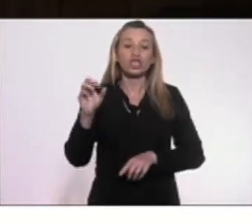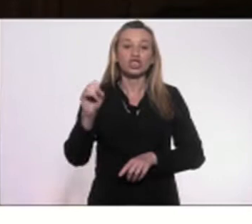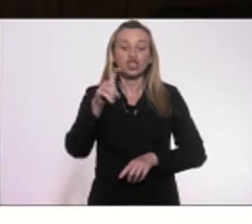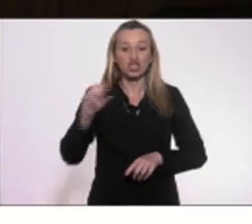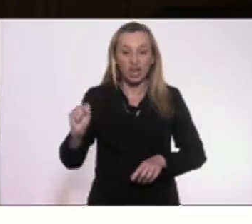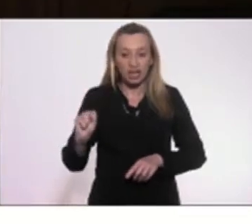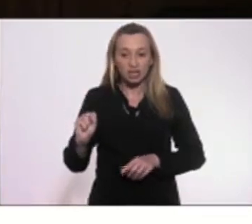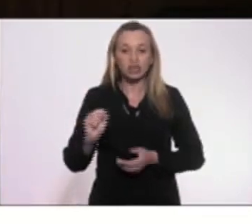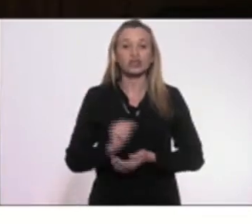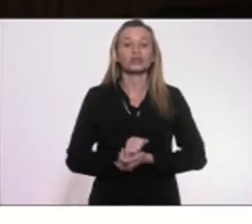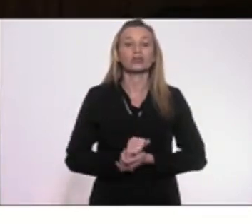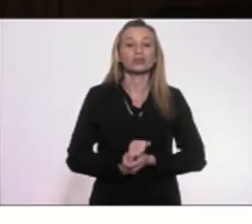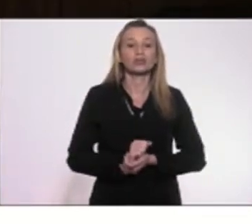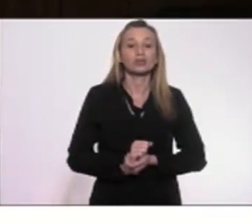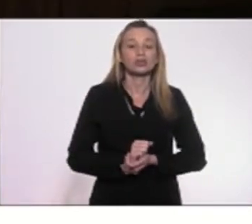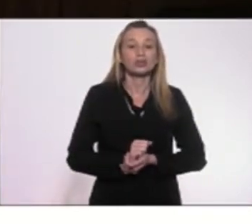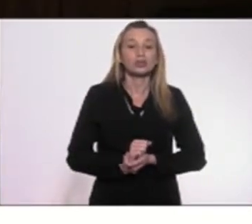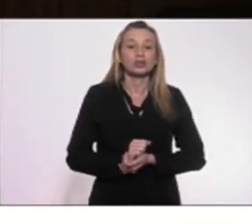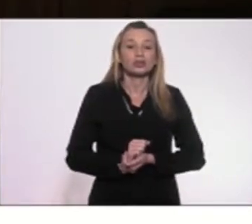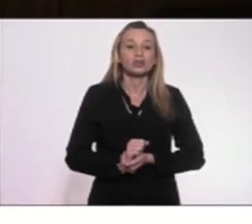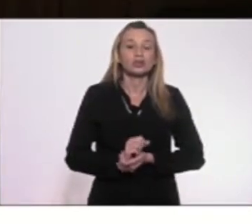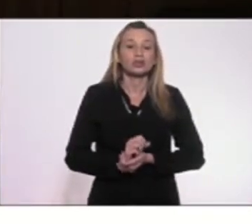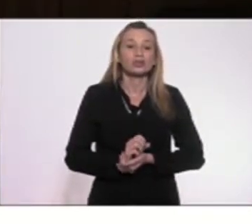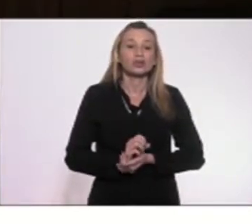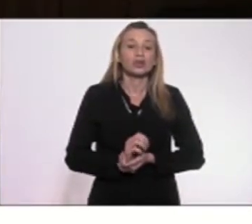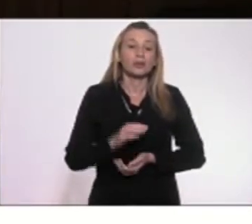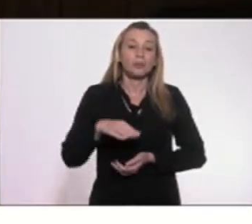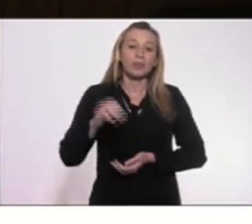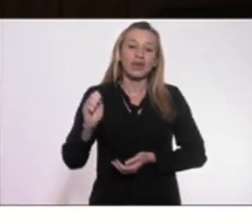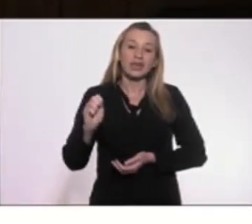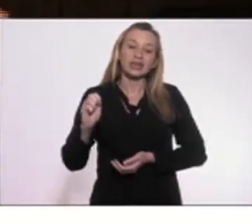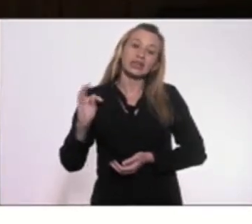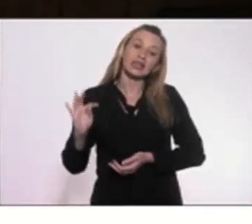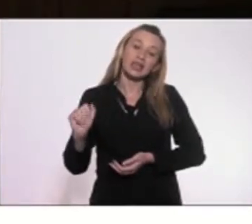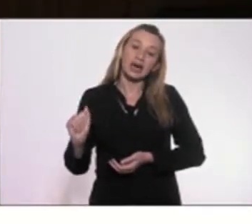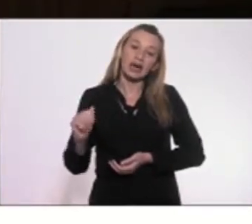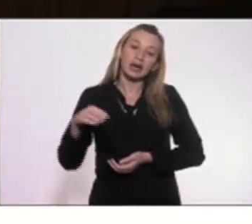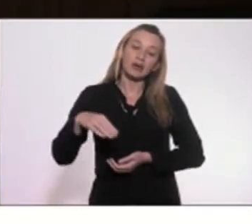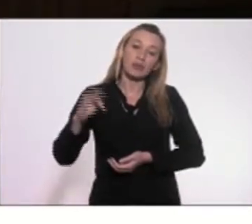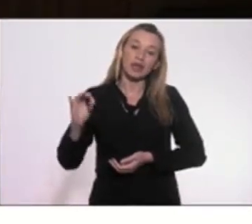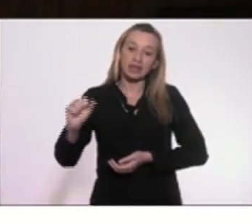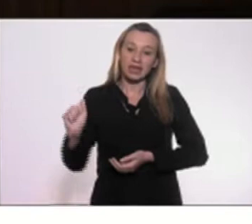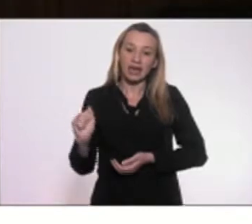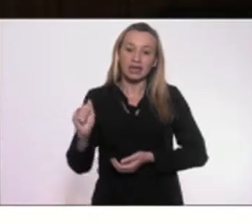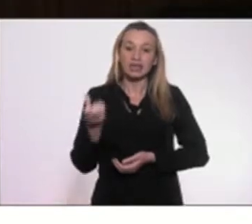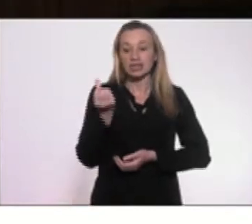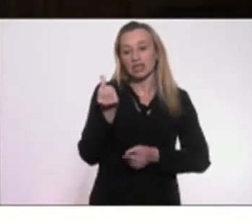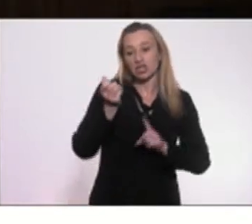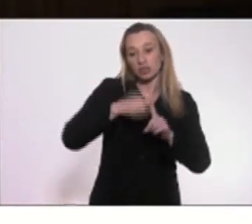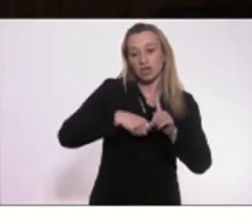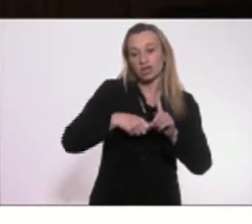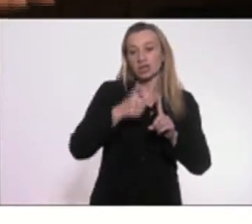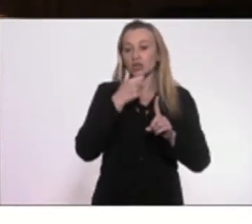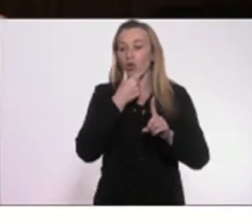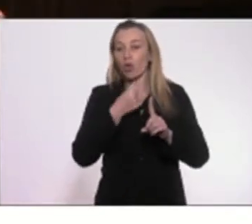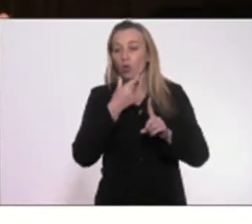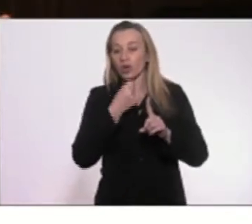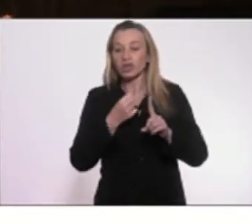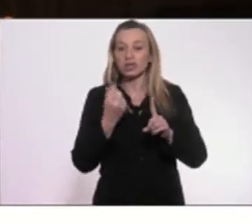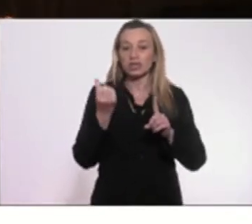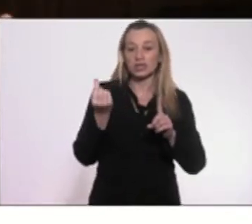metá, né? Que são os orixás que são 6 meses homem e 6 meses